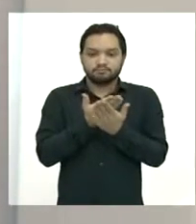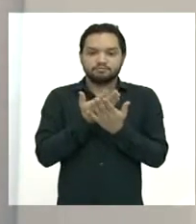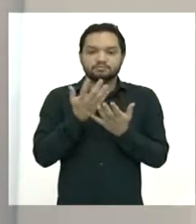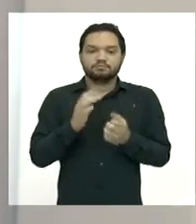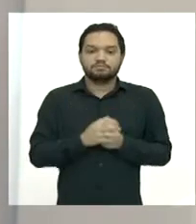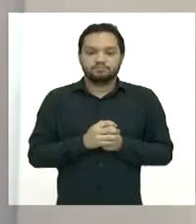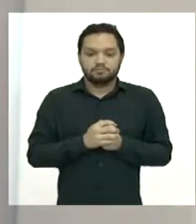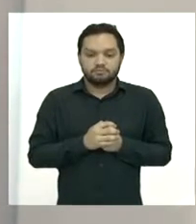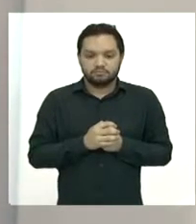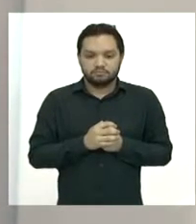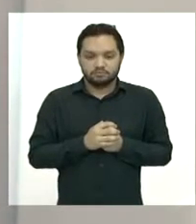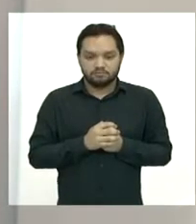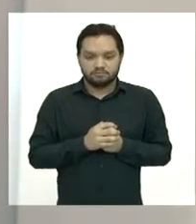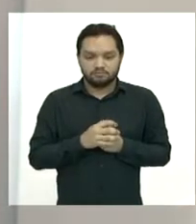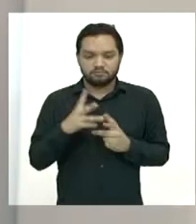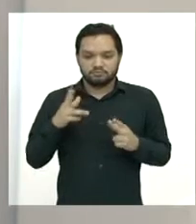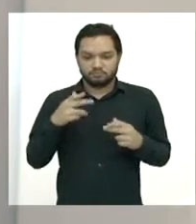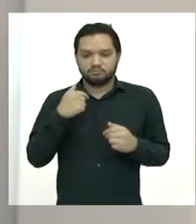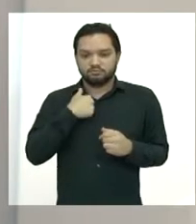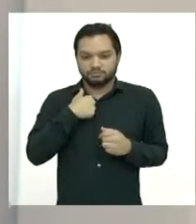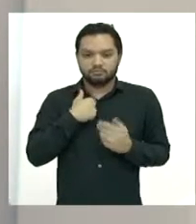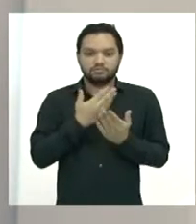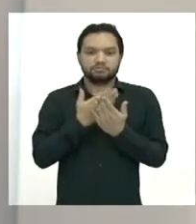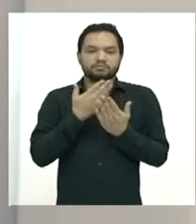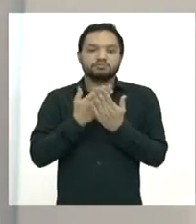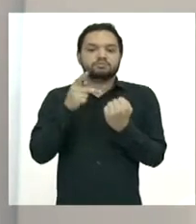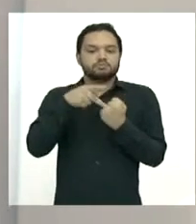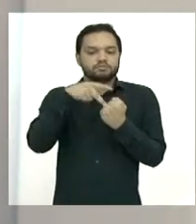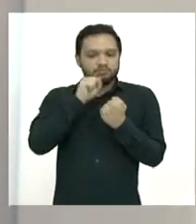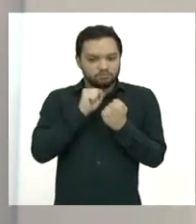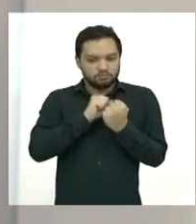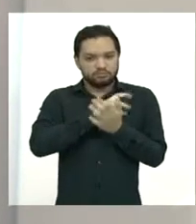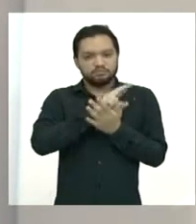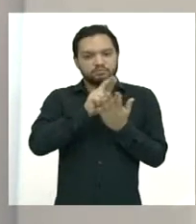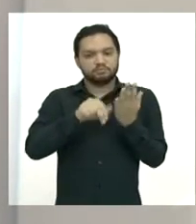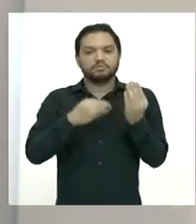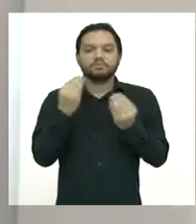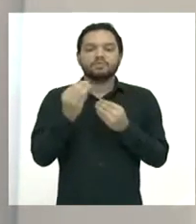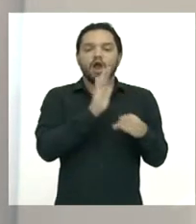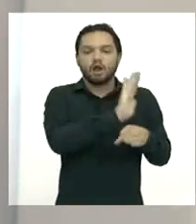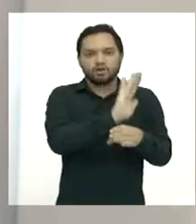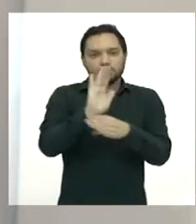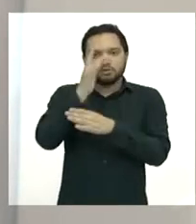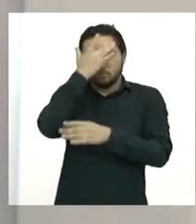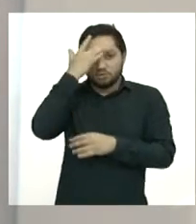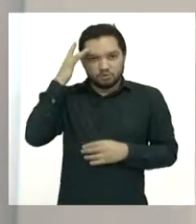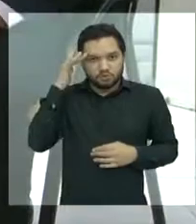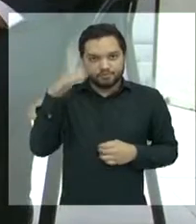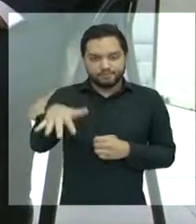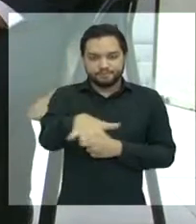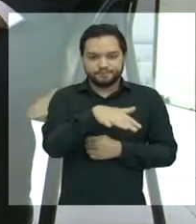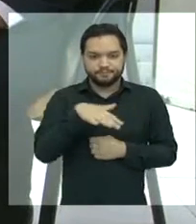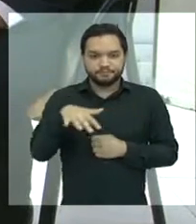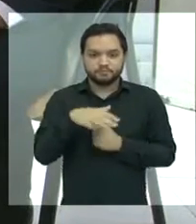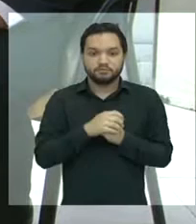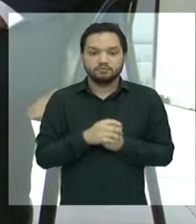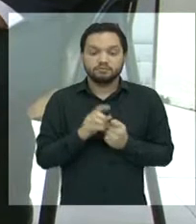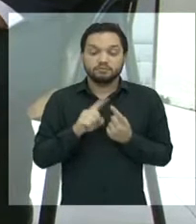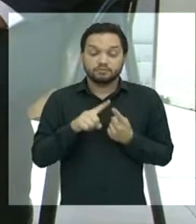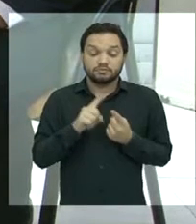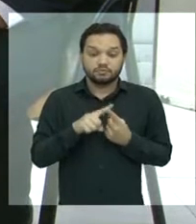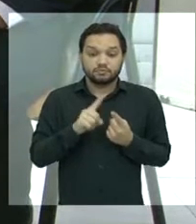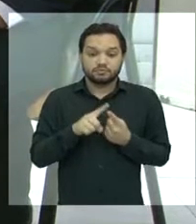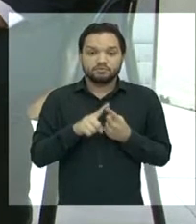um mestrado como eu fiz, fazer especializações, ser gestor, pode ajudar muito mais gente. Inclusive, o senhor falou que é